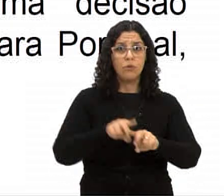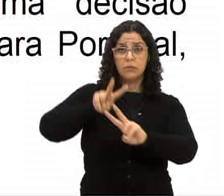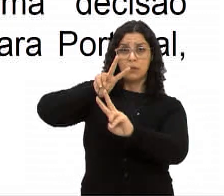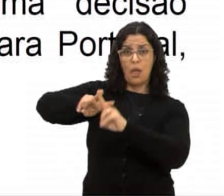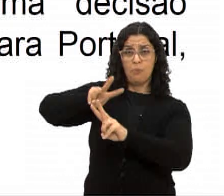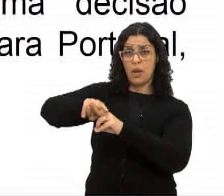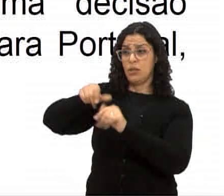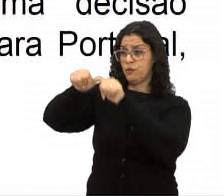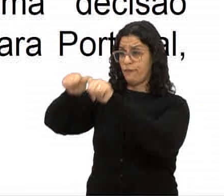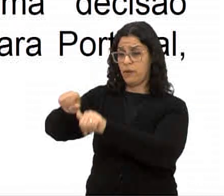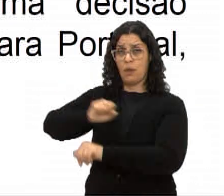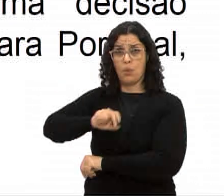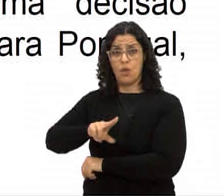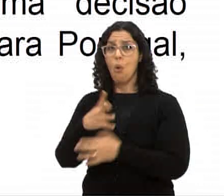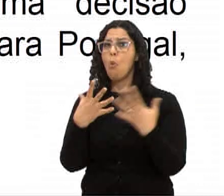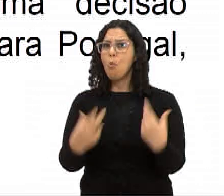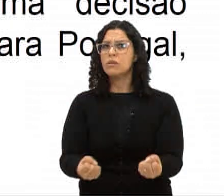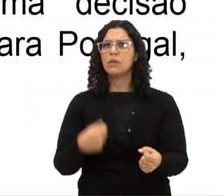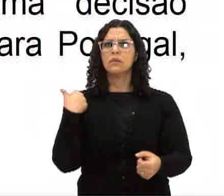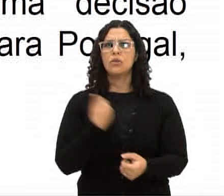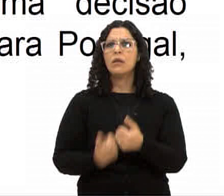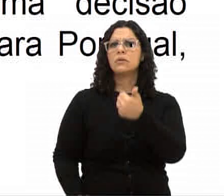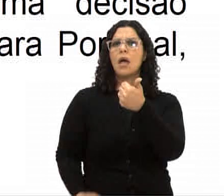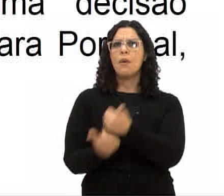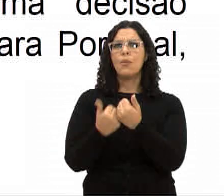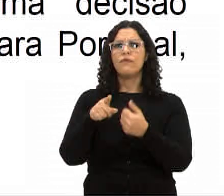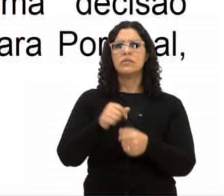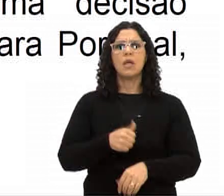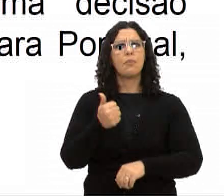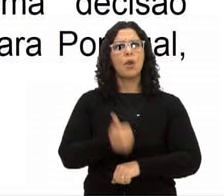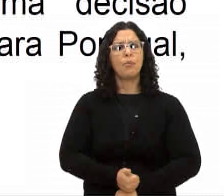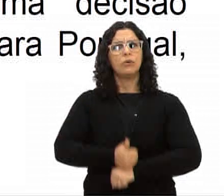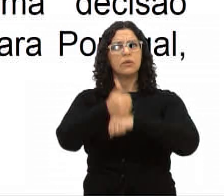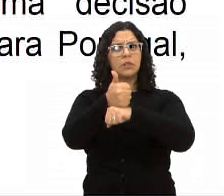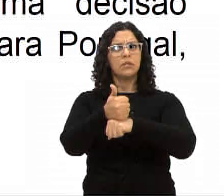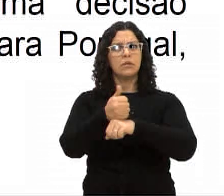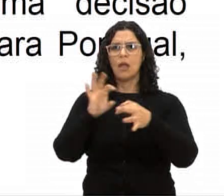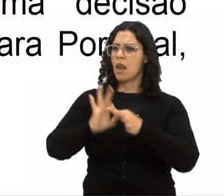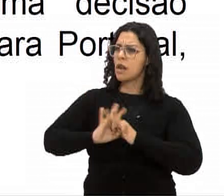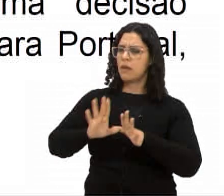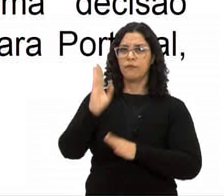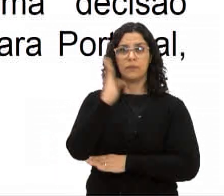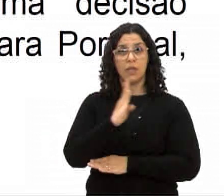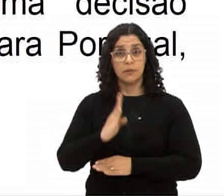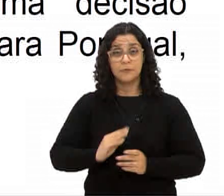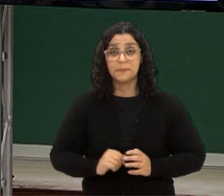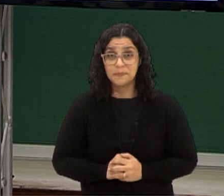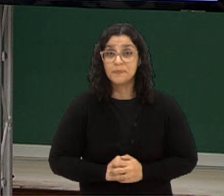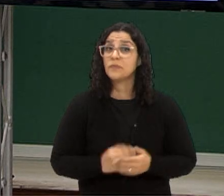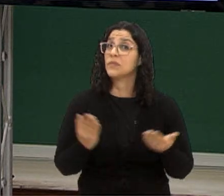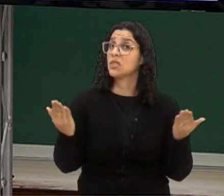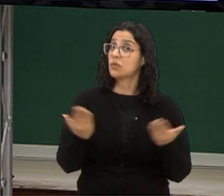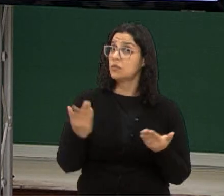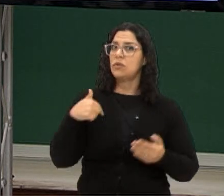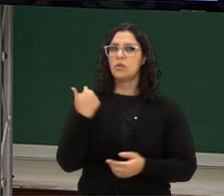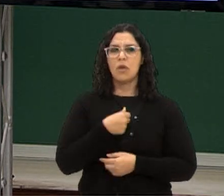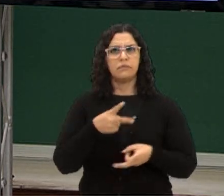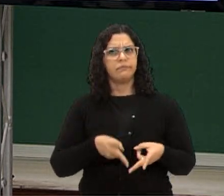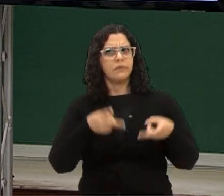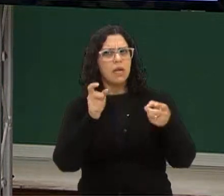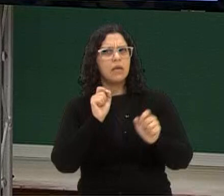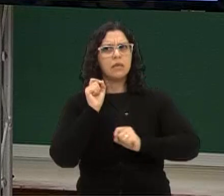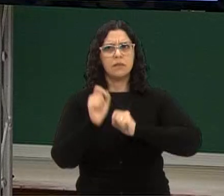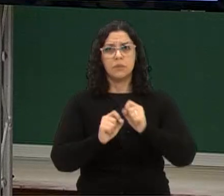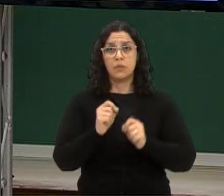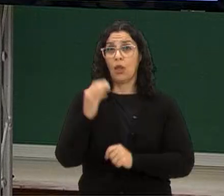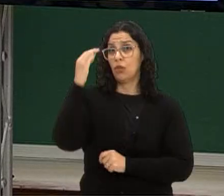para Portugal, ou aceitava o apoio das elites e proclamava a independência. Aqui nós podemos